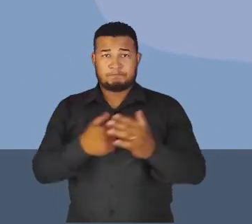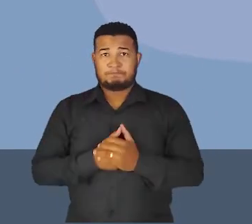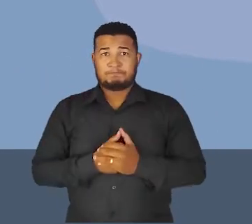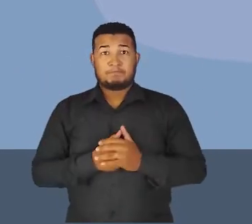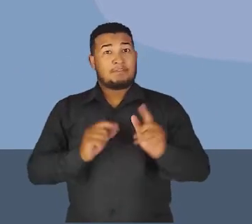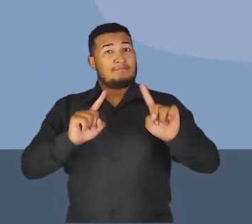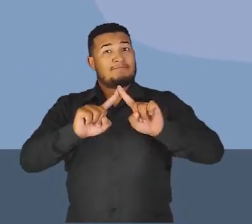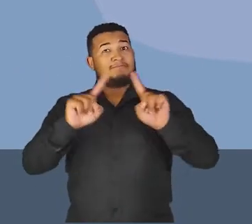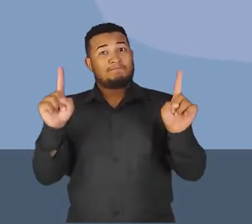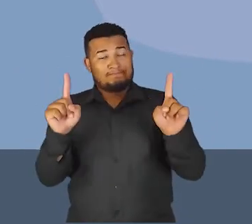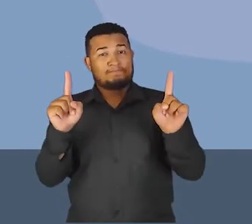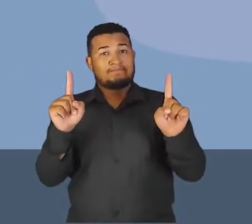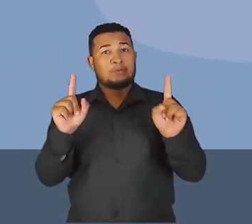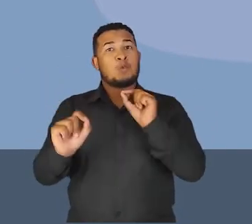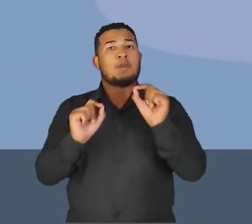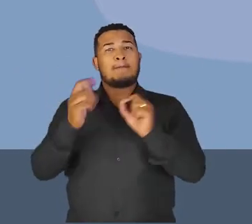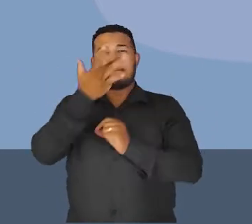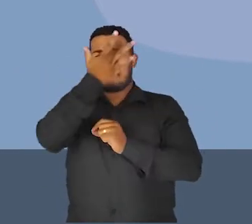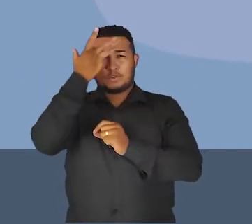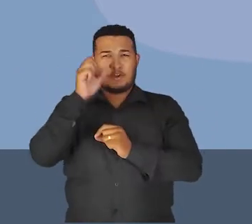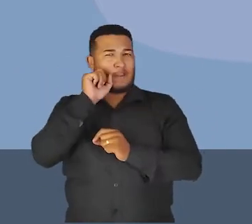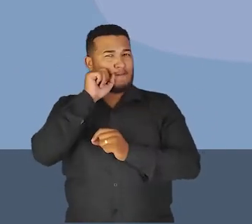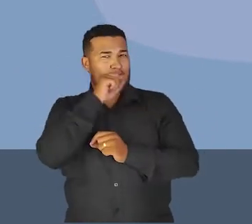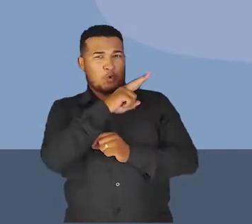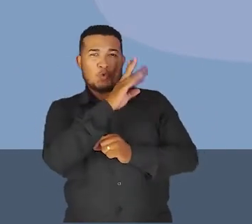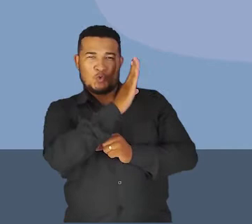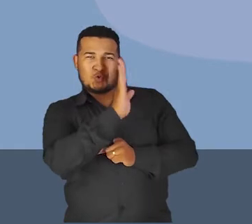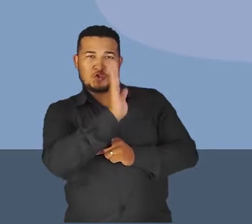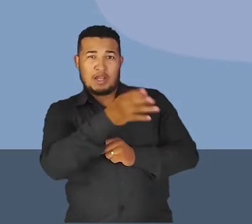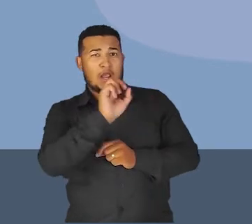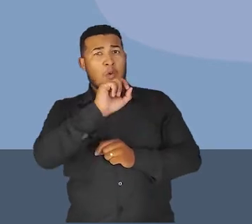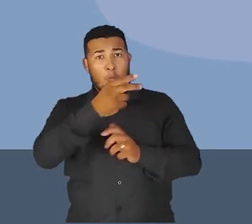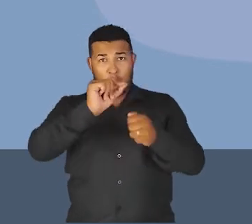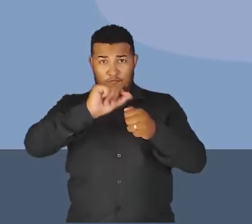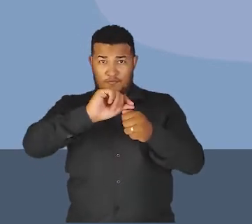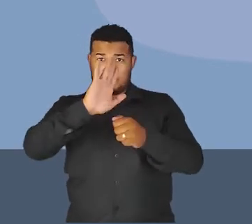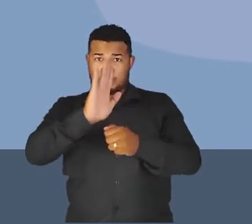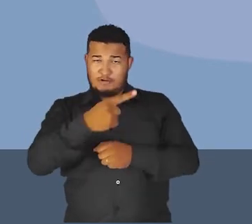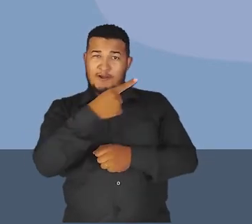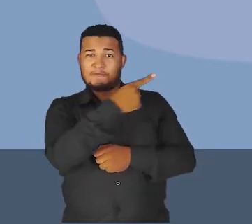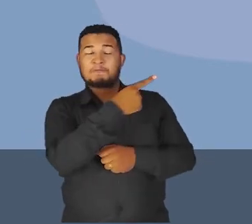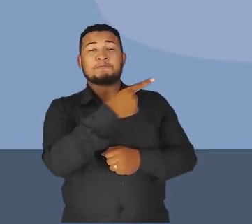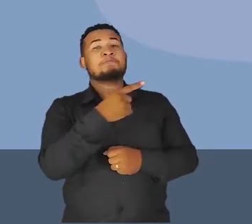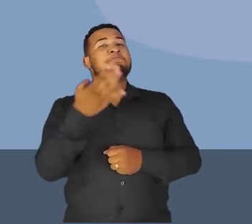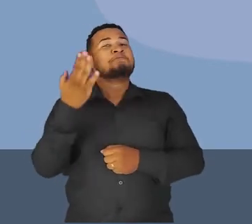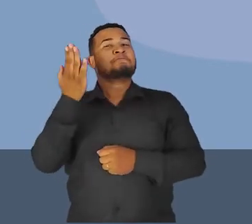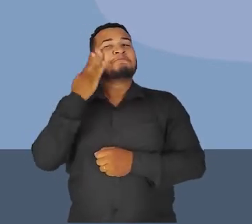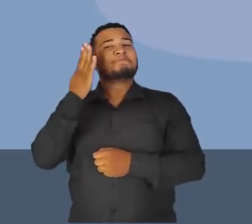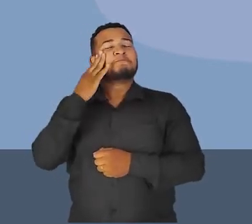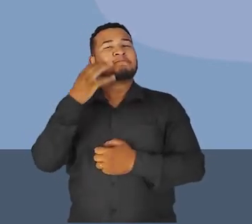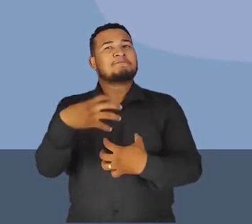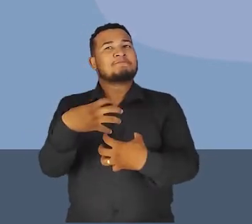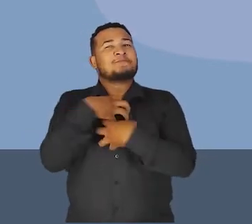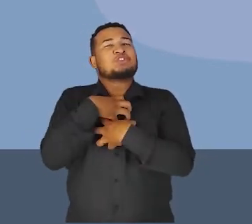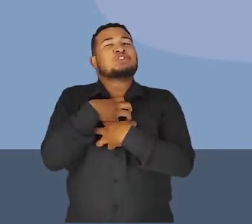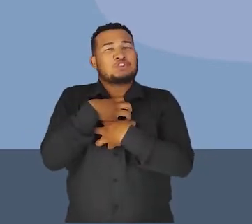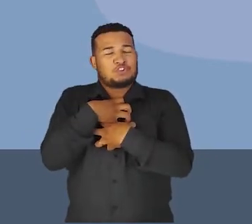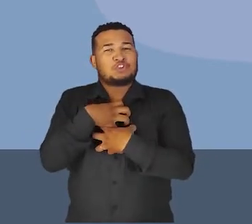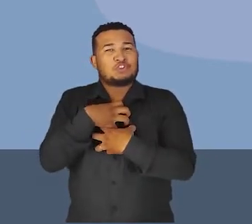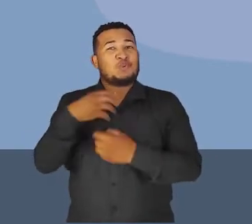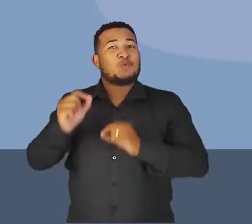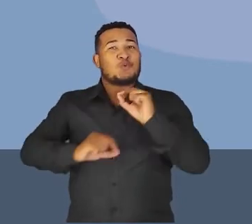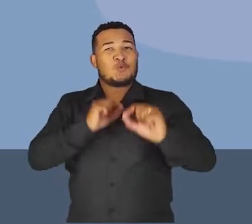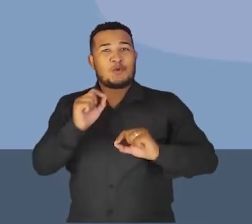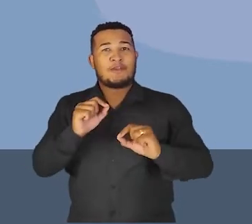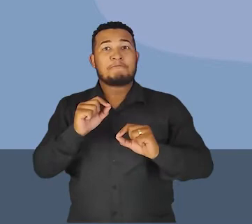No entanto, quem já viu esse exercício ou quem já fez esse exercício consegue sentir